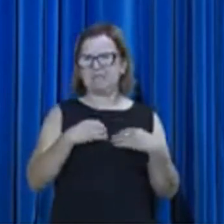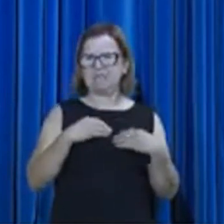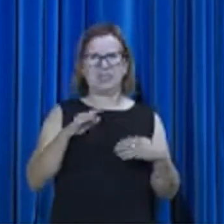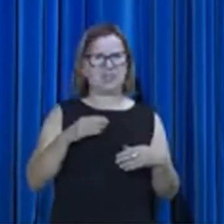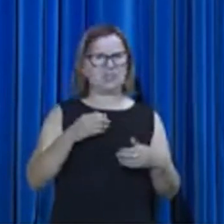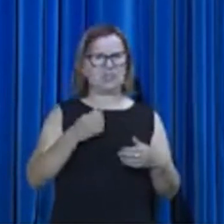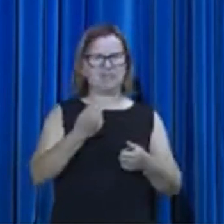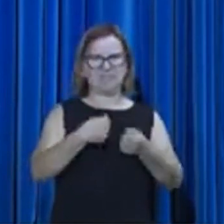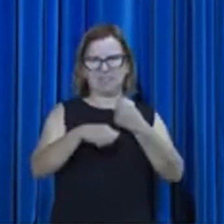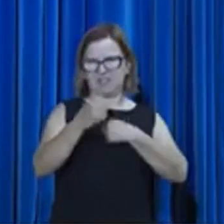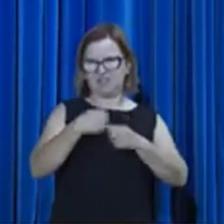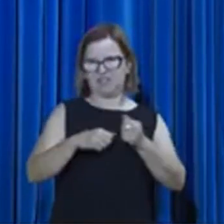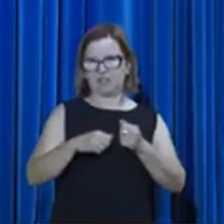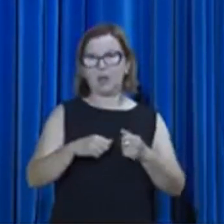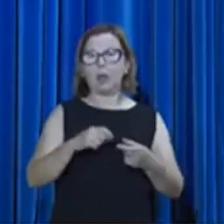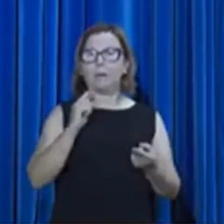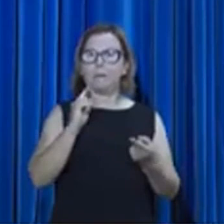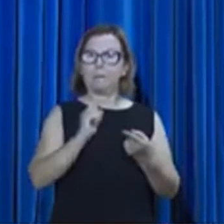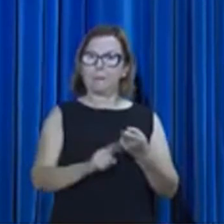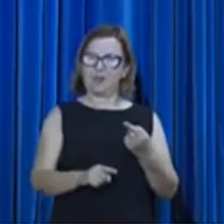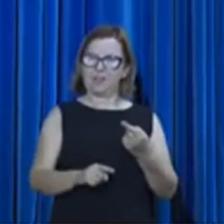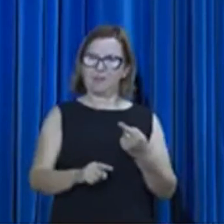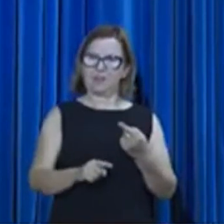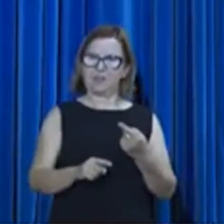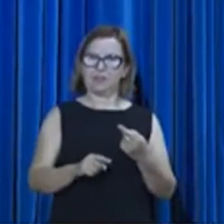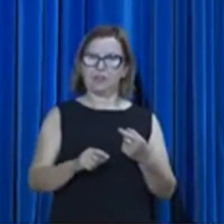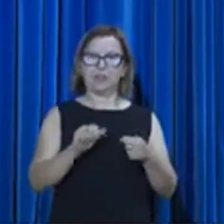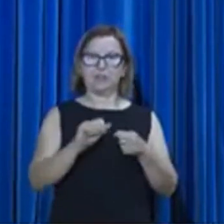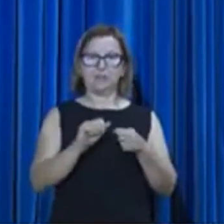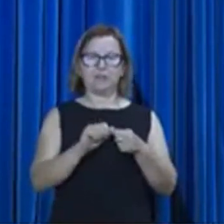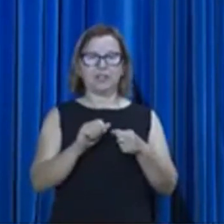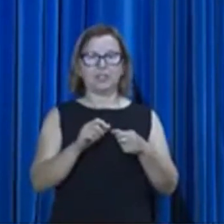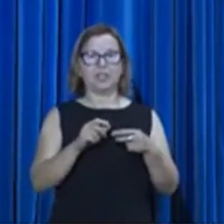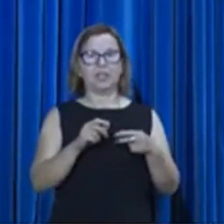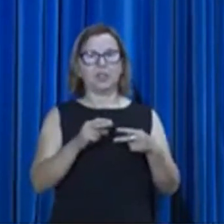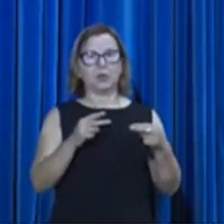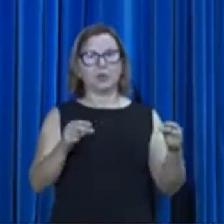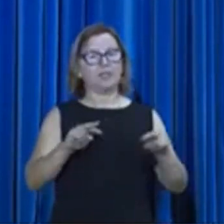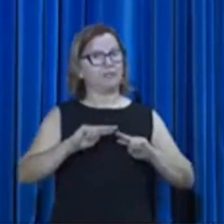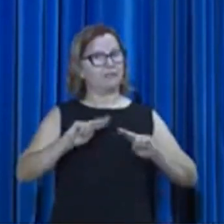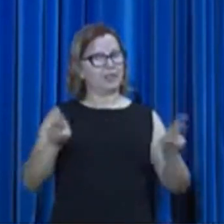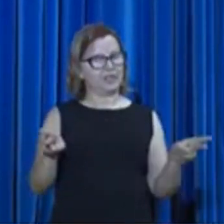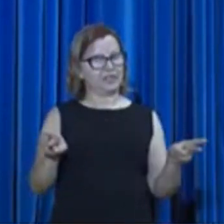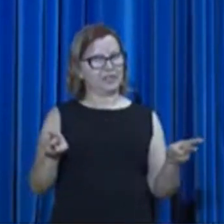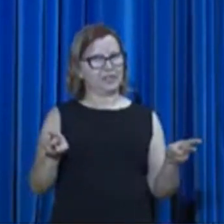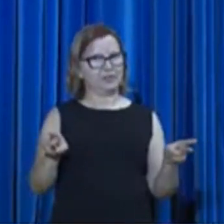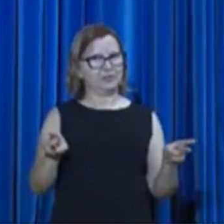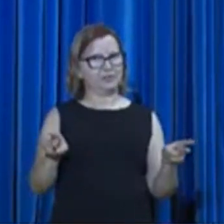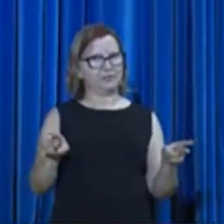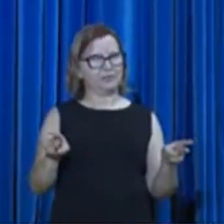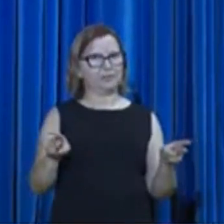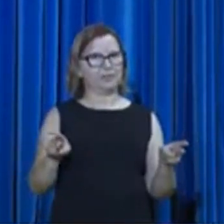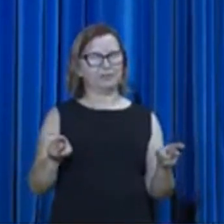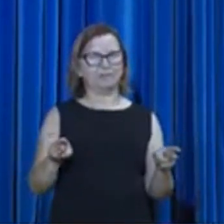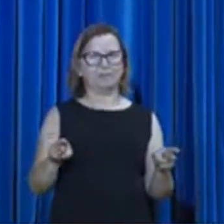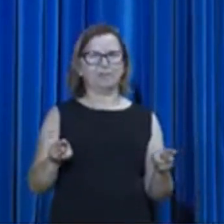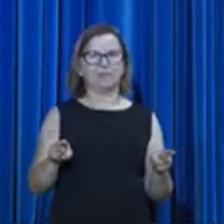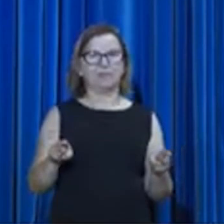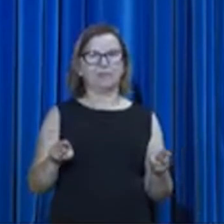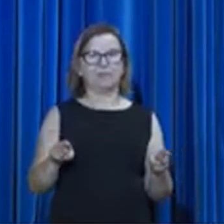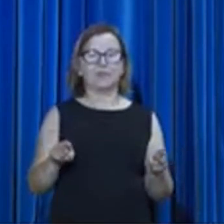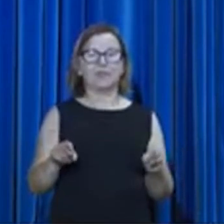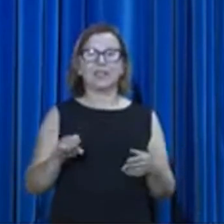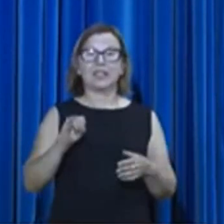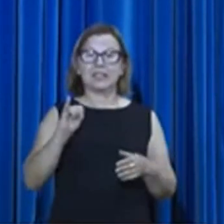qualquer atividade na causa de outros homens. A ideia é que, sendo excluídos de